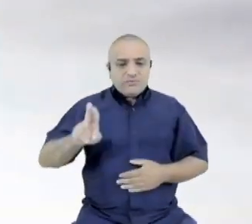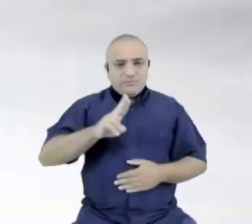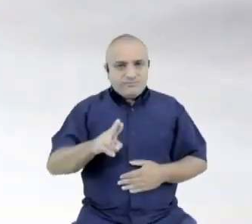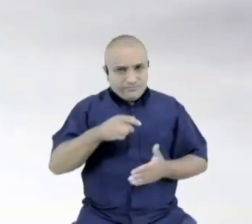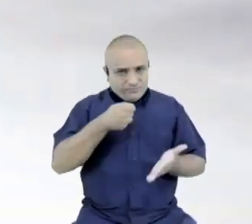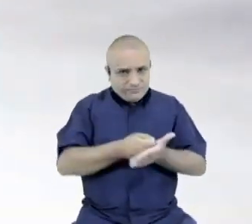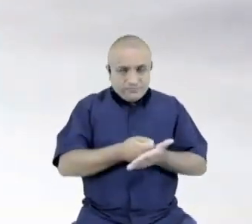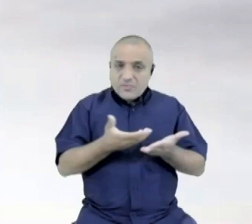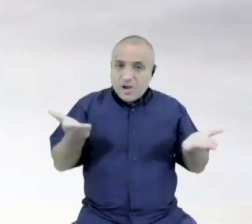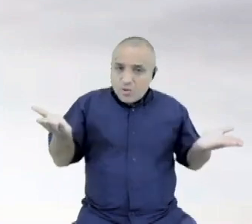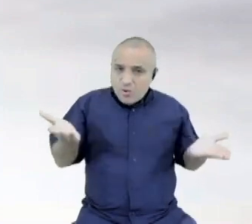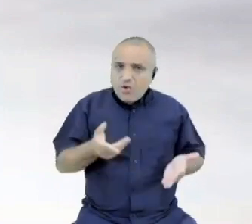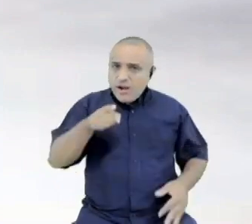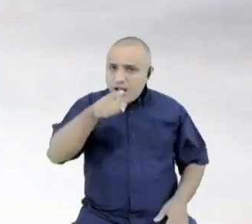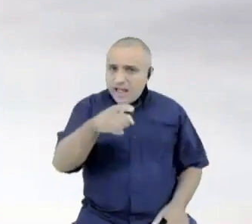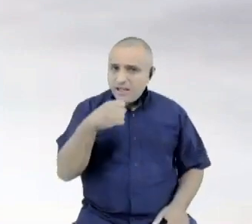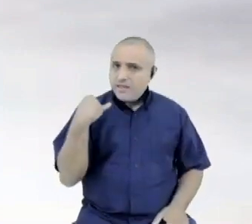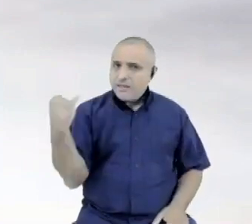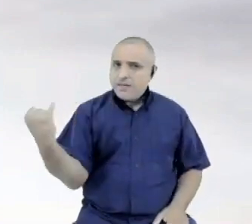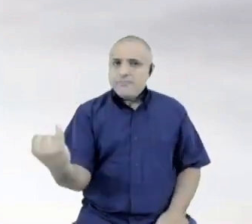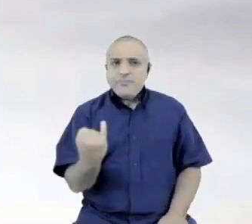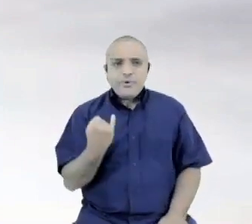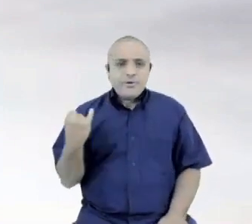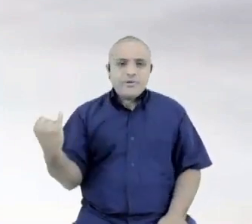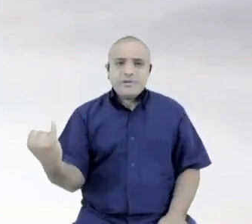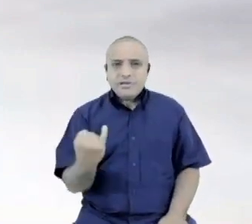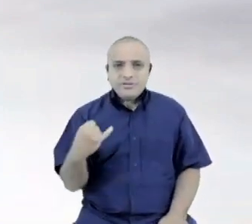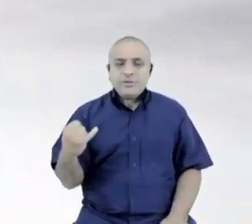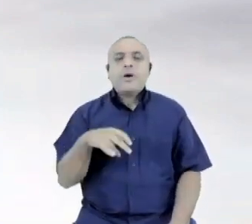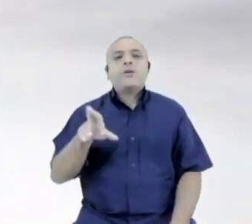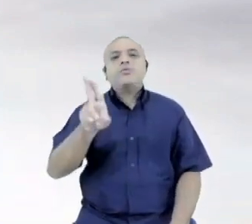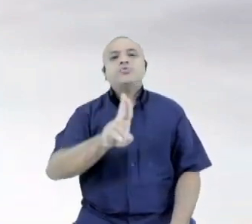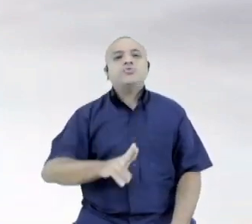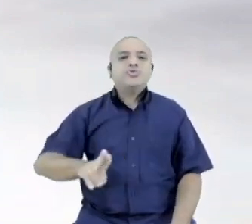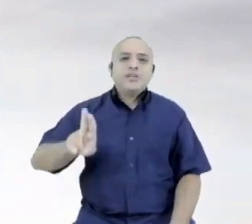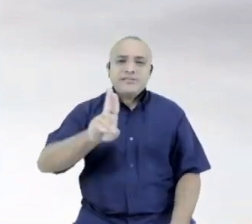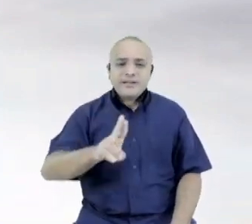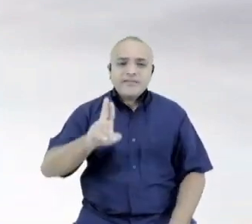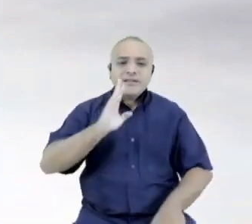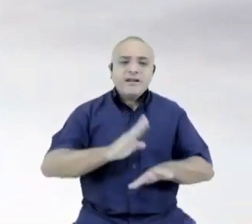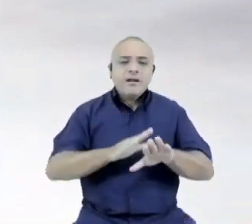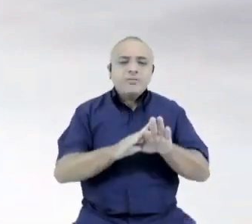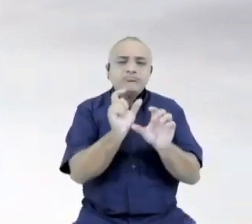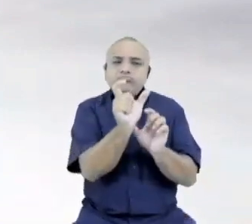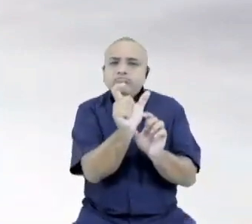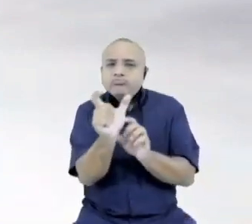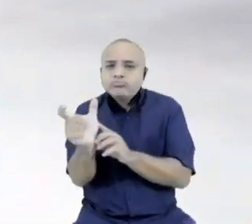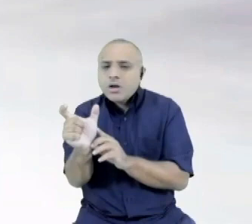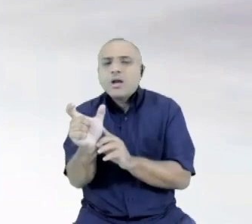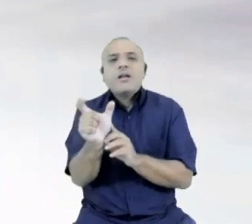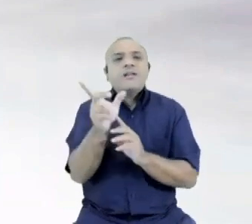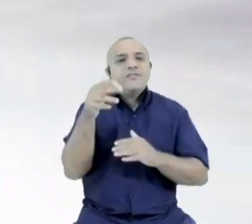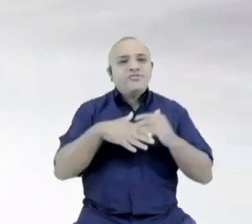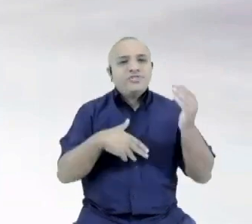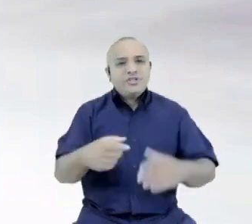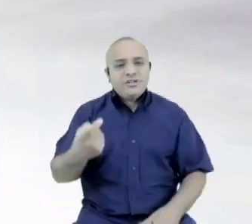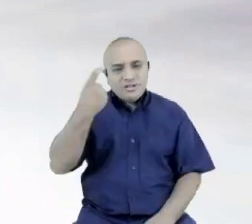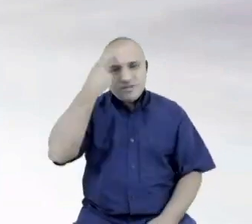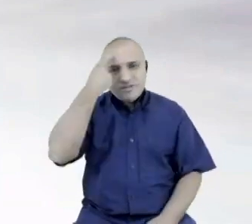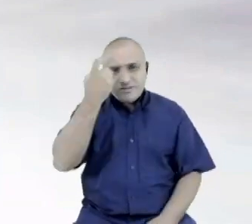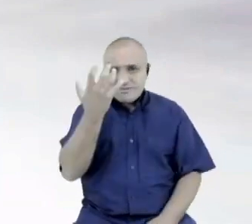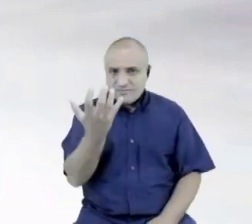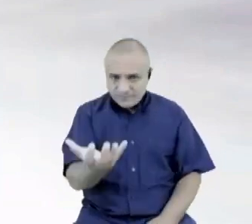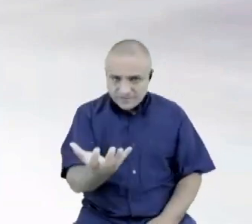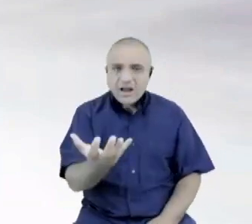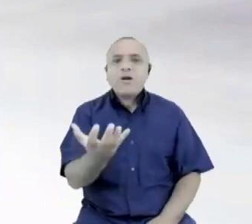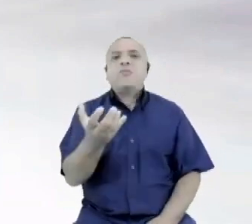mas agora é importante já para a utilização dos algoritmos de inteligência artificial.